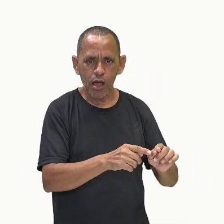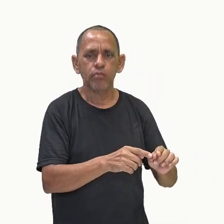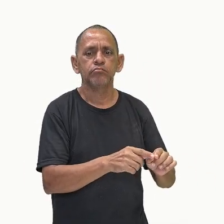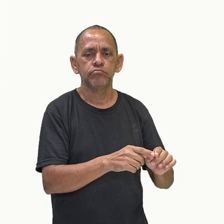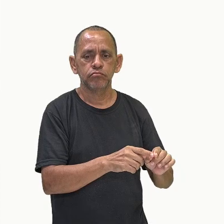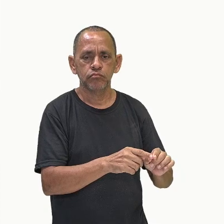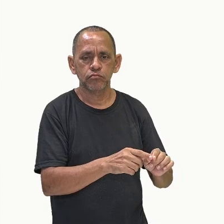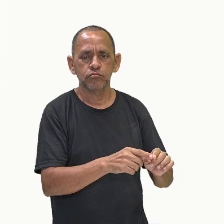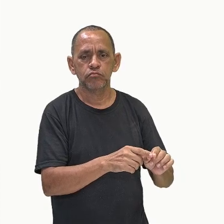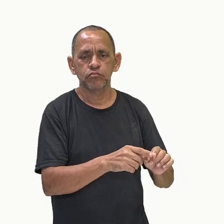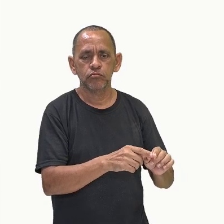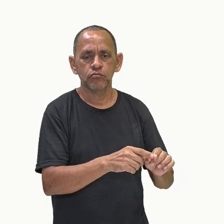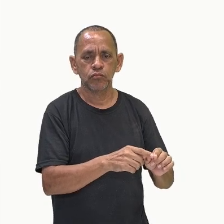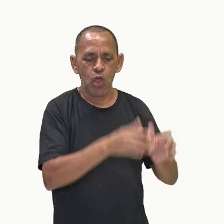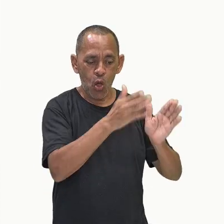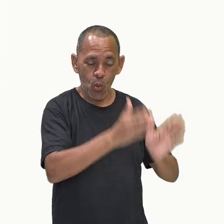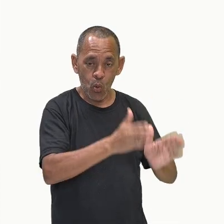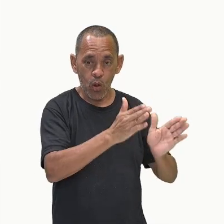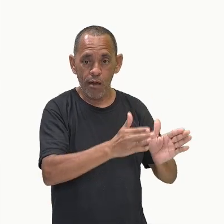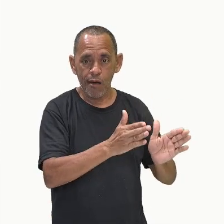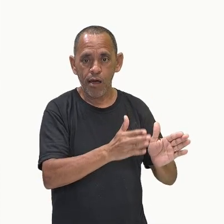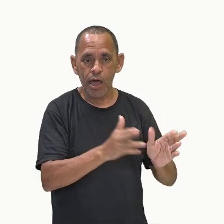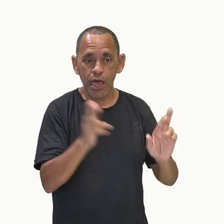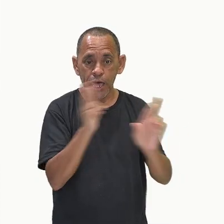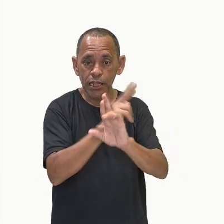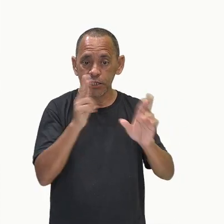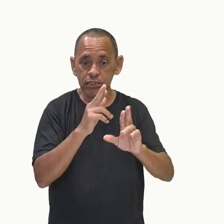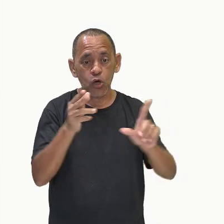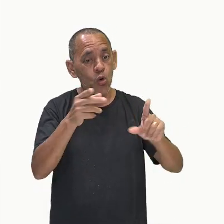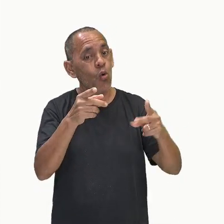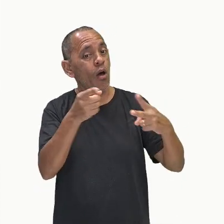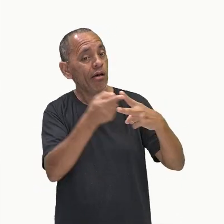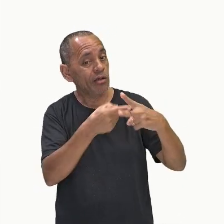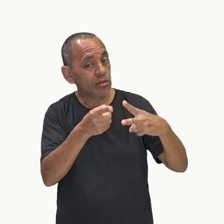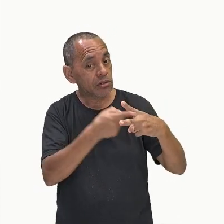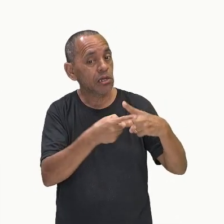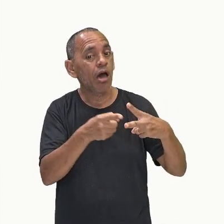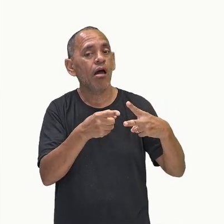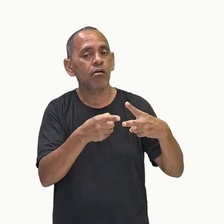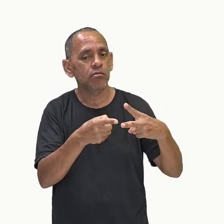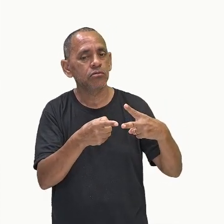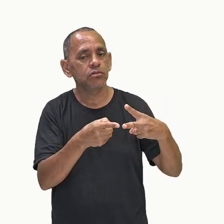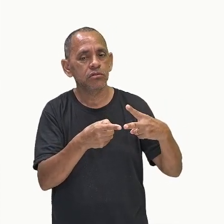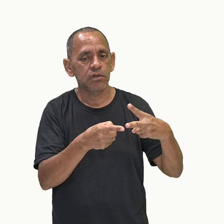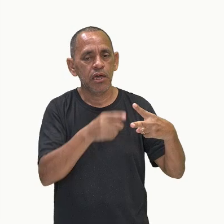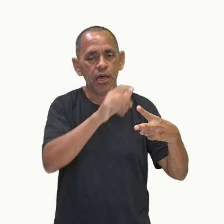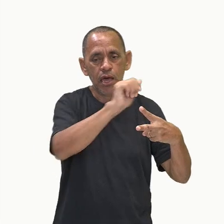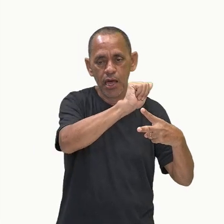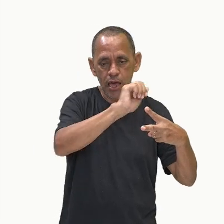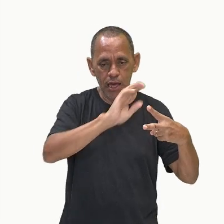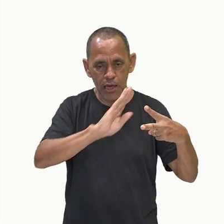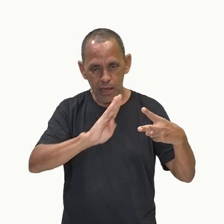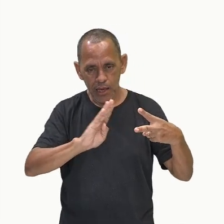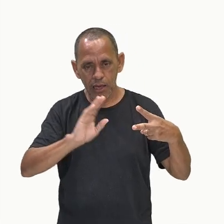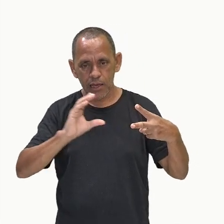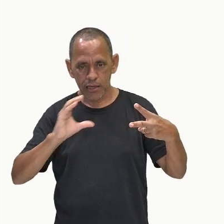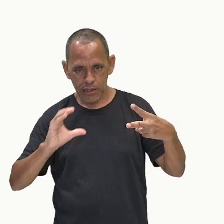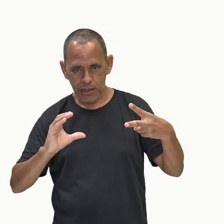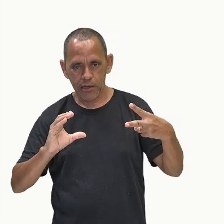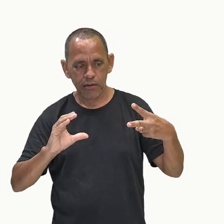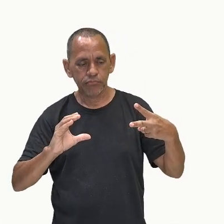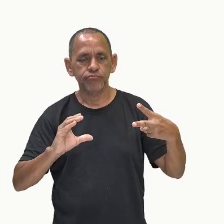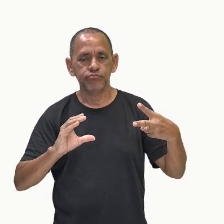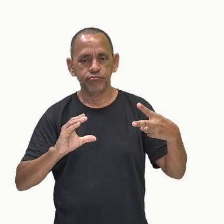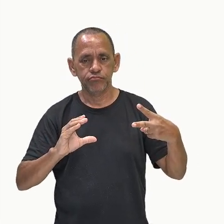ângulos. Beleza. Dado um triângulo de lados ABC, e